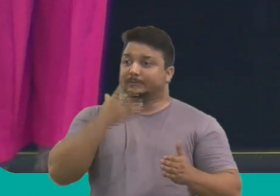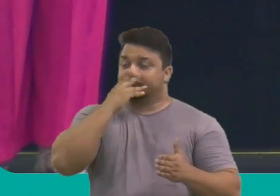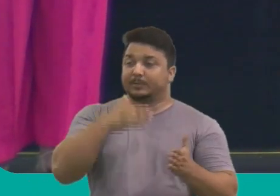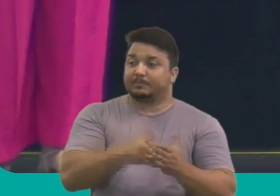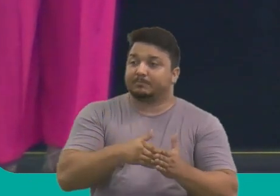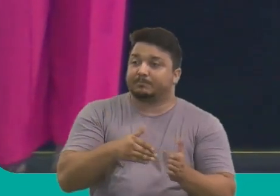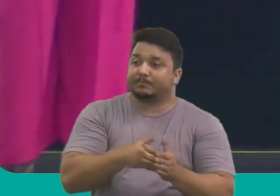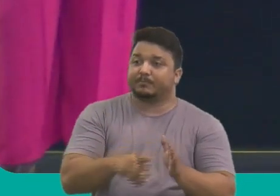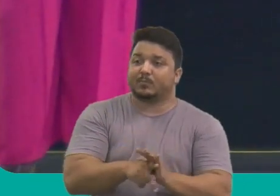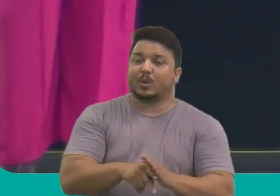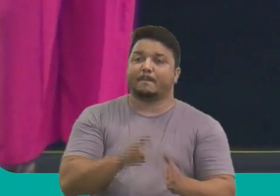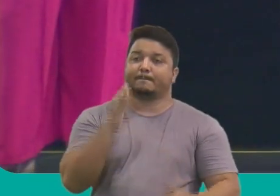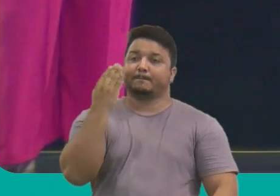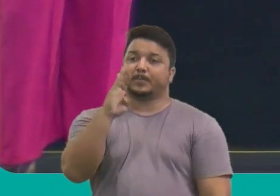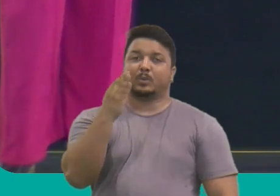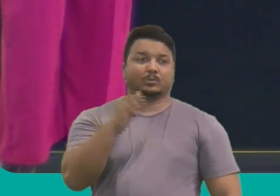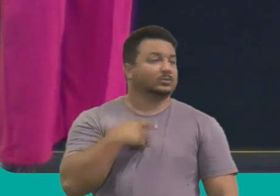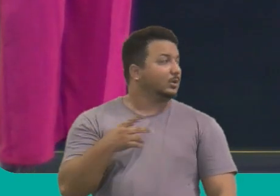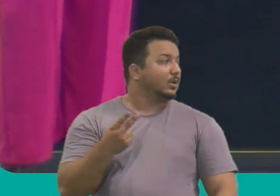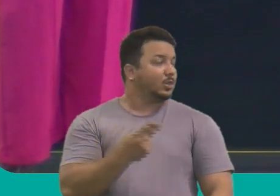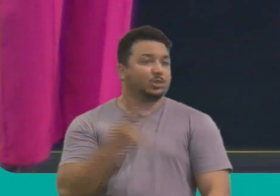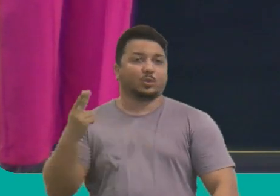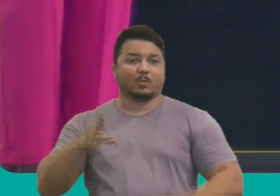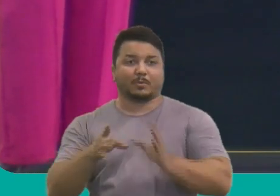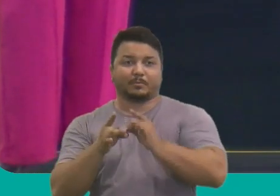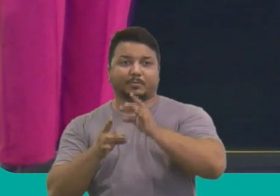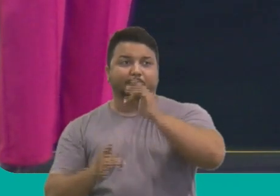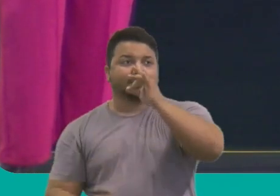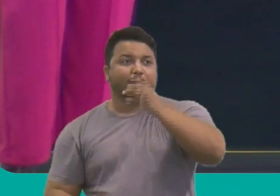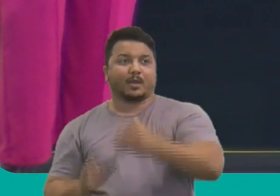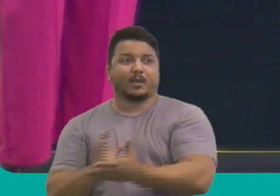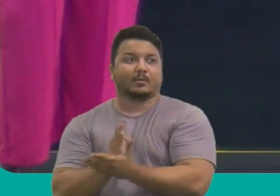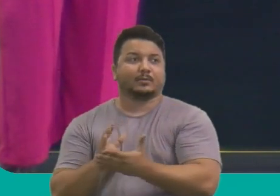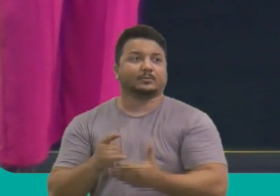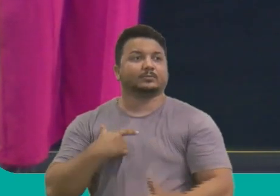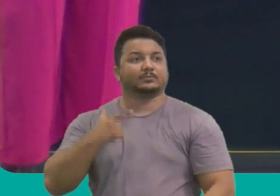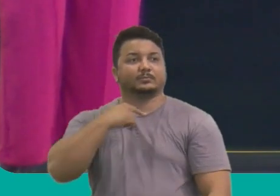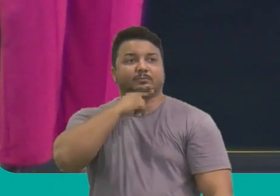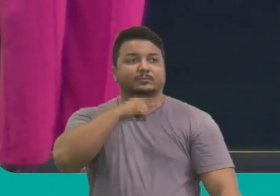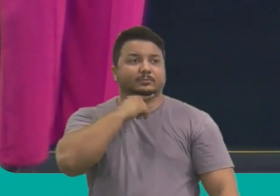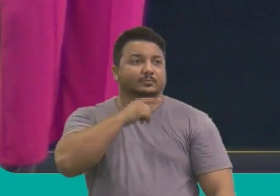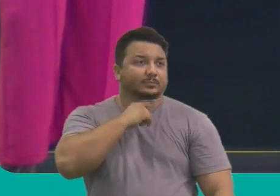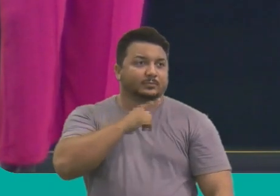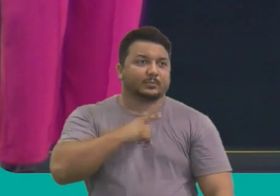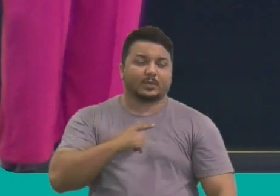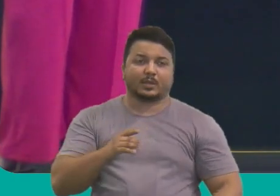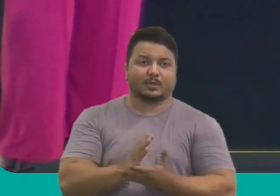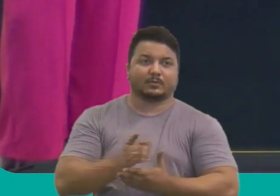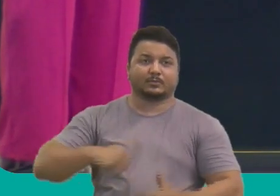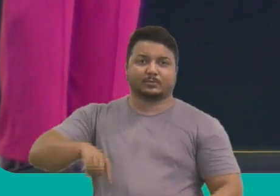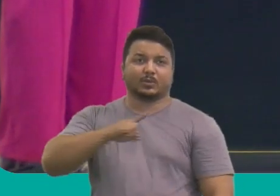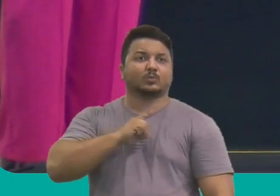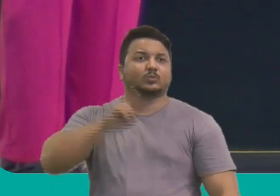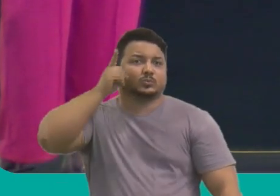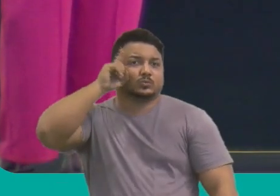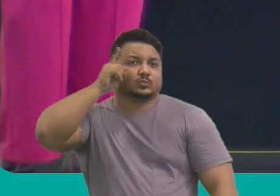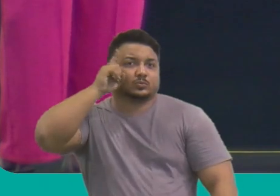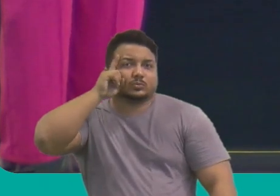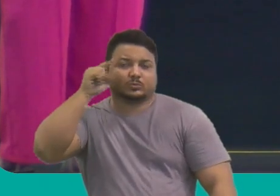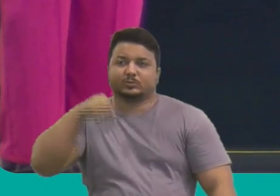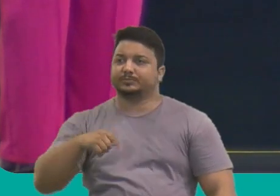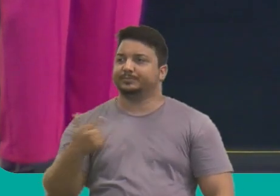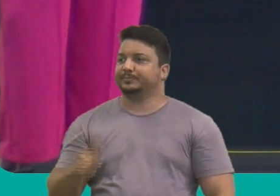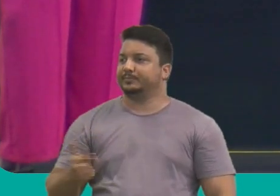é a tradução, é a definição das palavras, né? Muitas palavras que não necessariamente são da nossa didática, são do nosso dia a